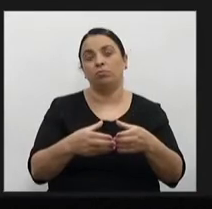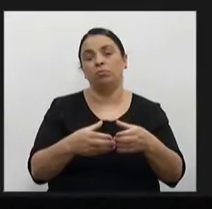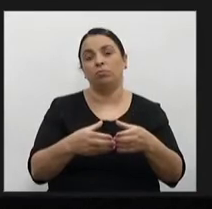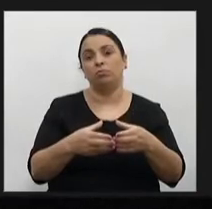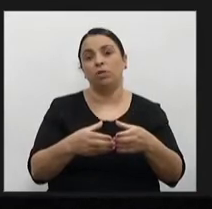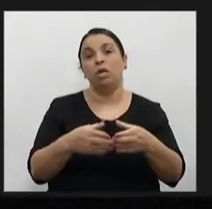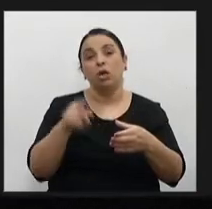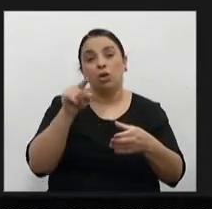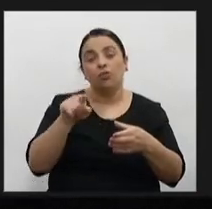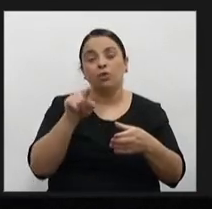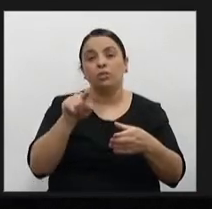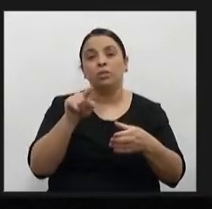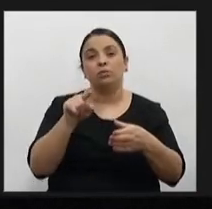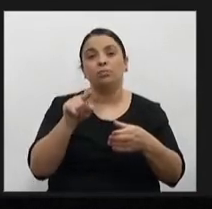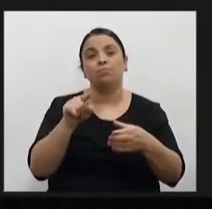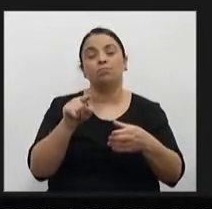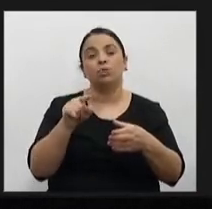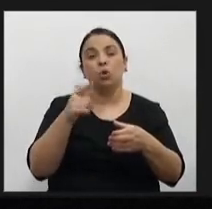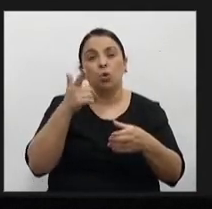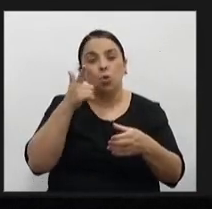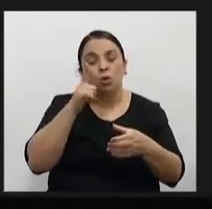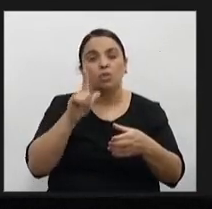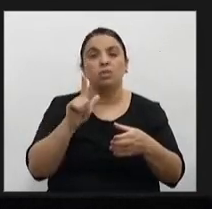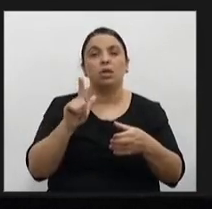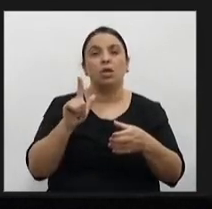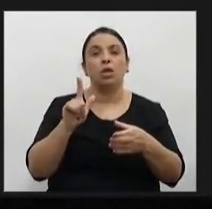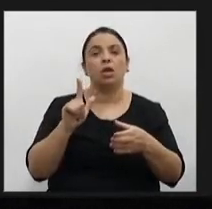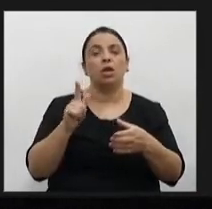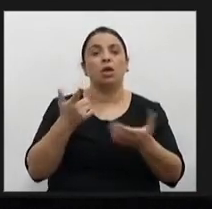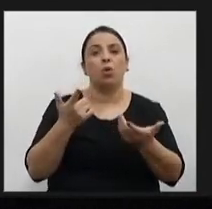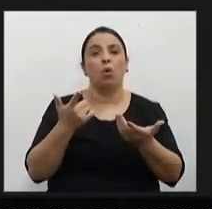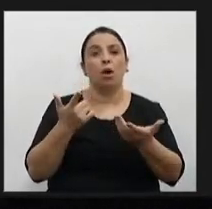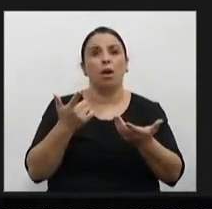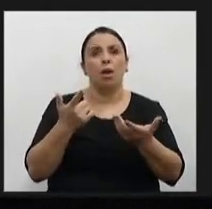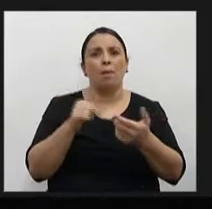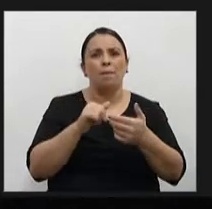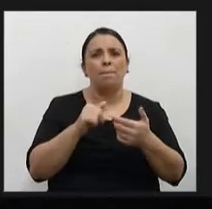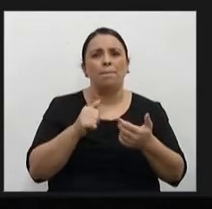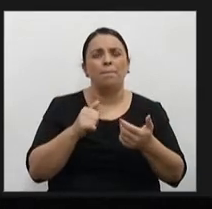possa intervir muito, mas muito forte